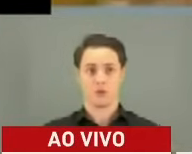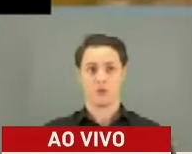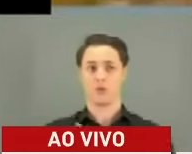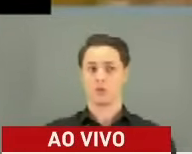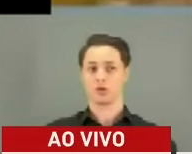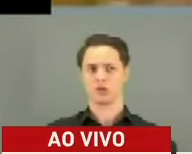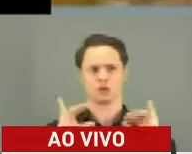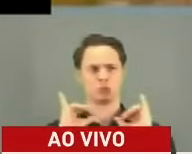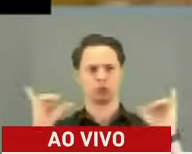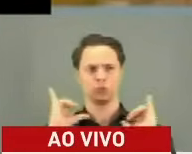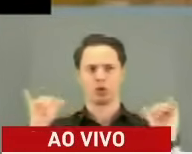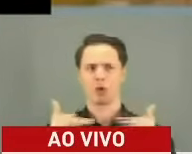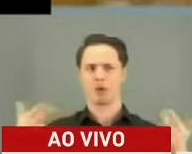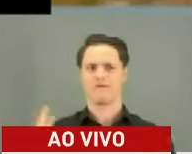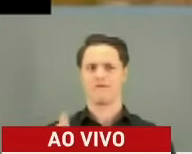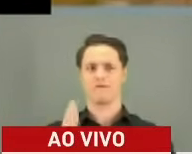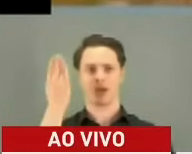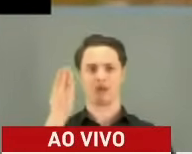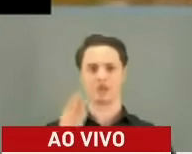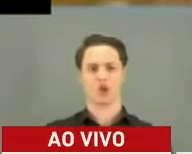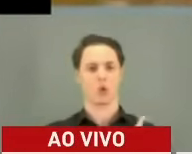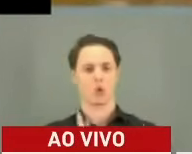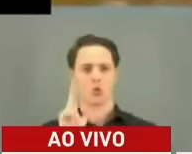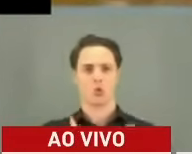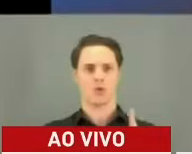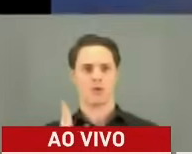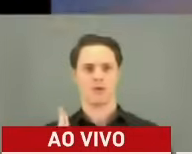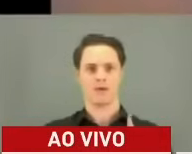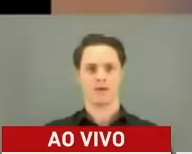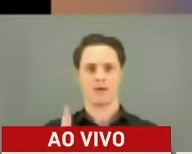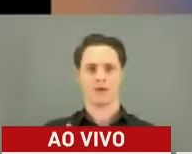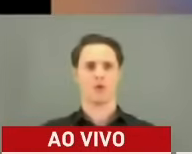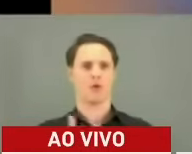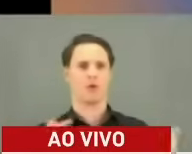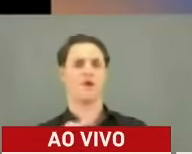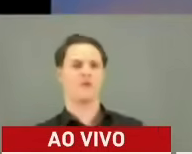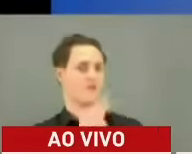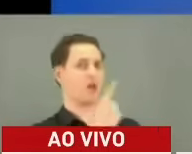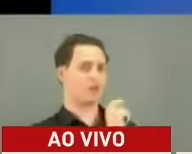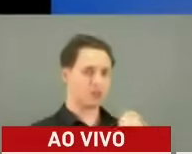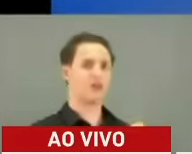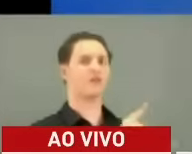de divulgações distorcidas, editadas e parciais.